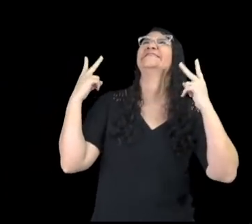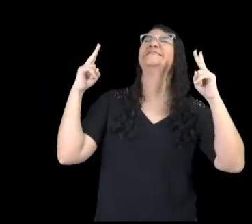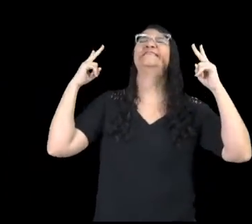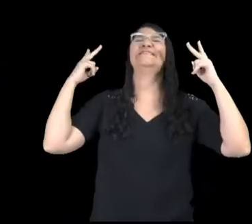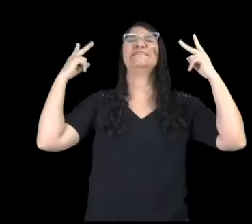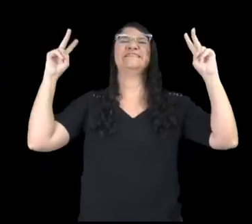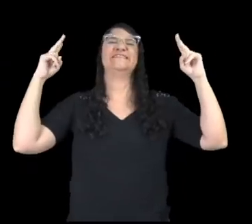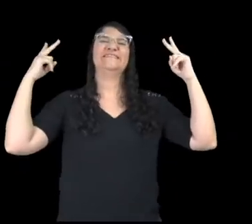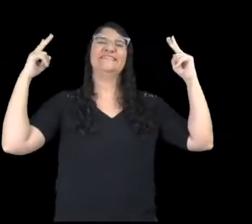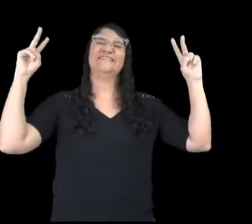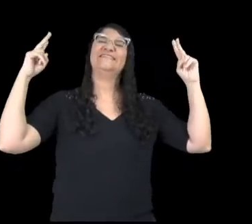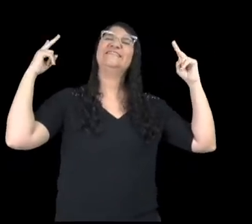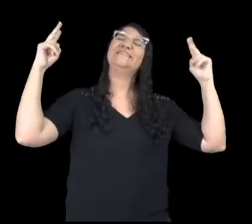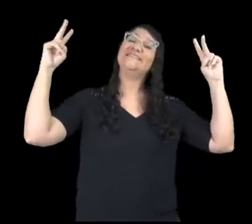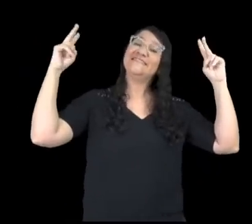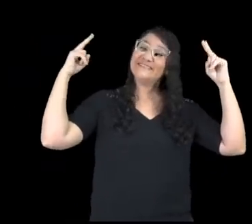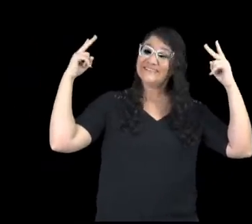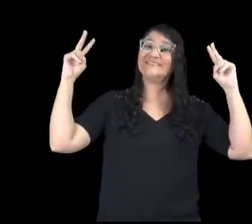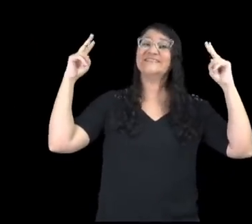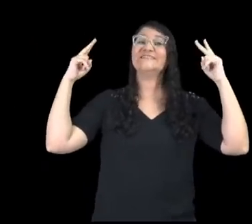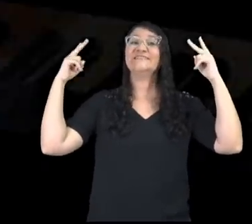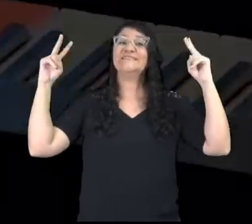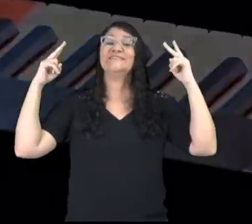terei vitória,